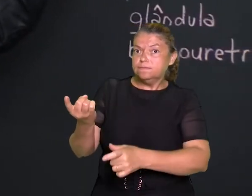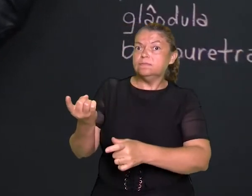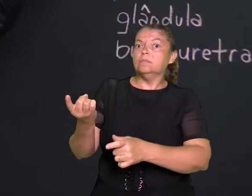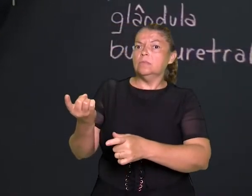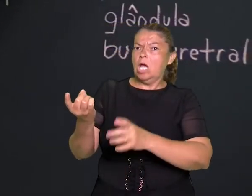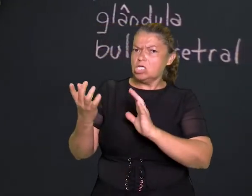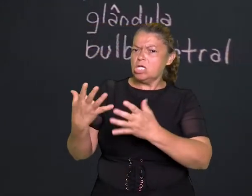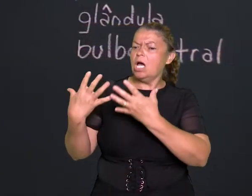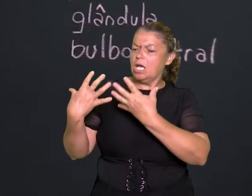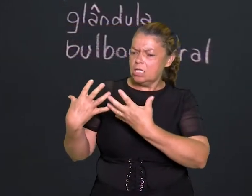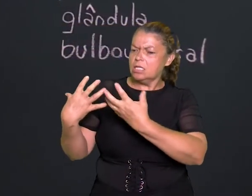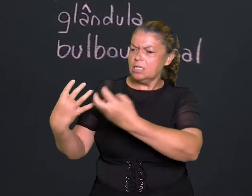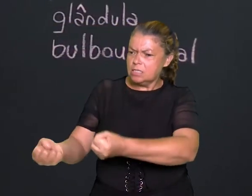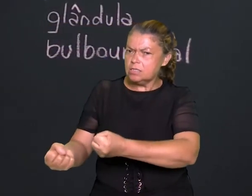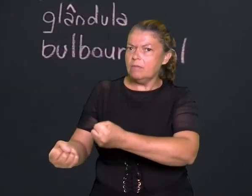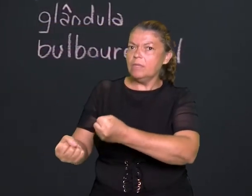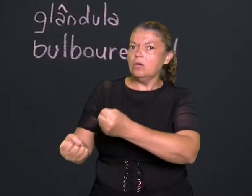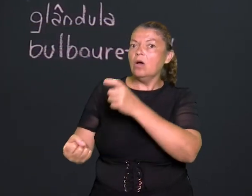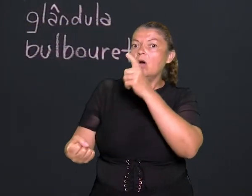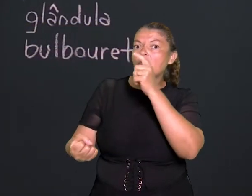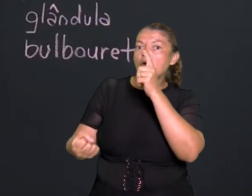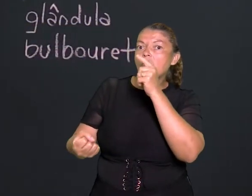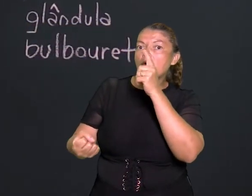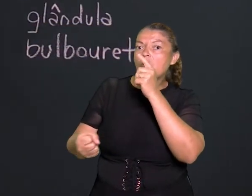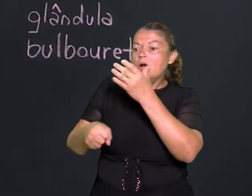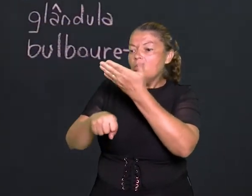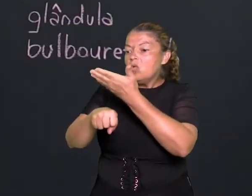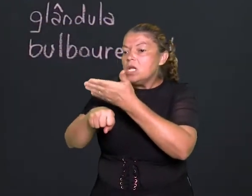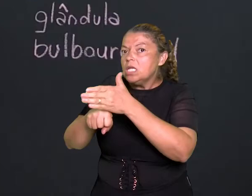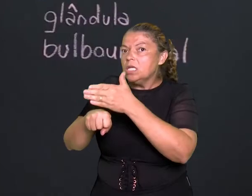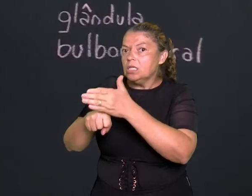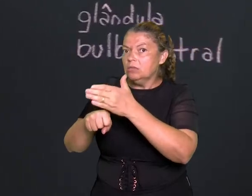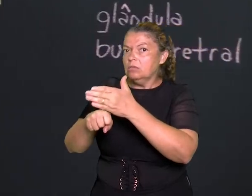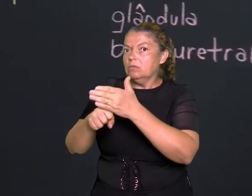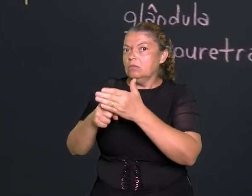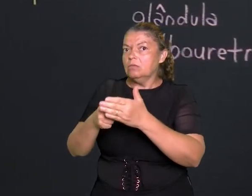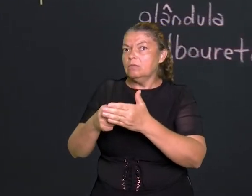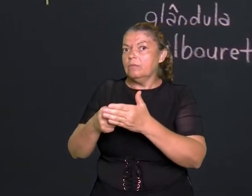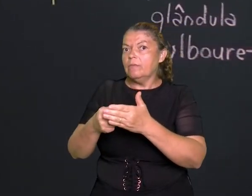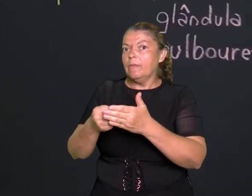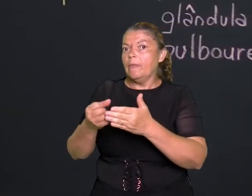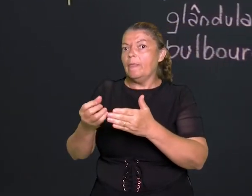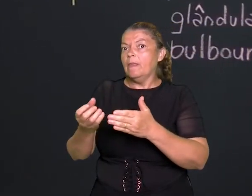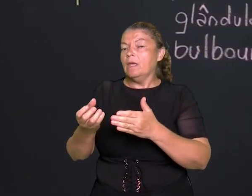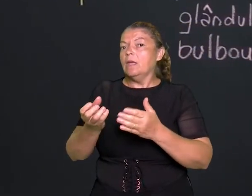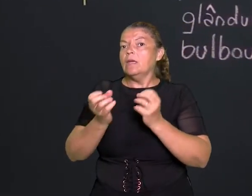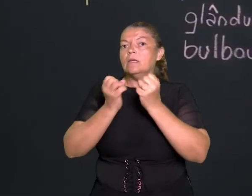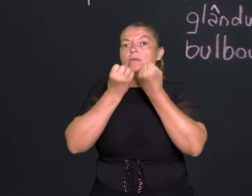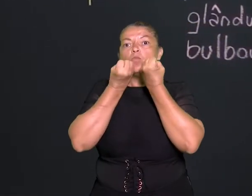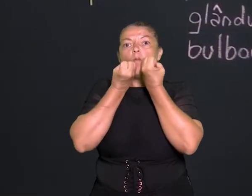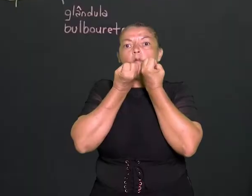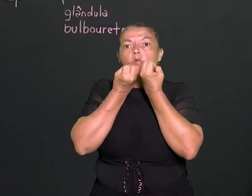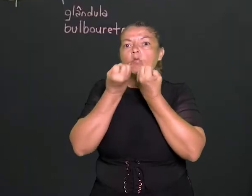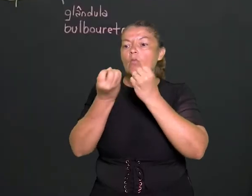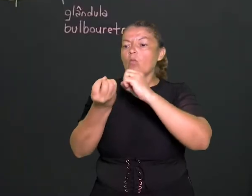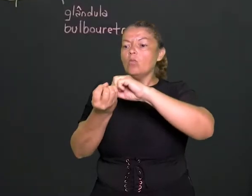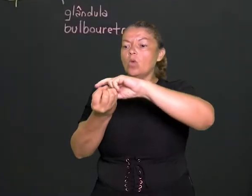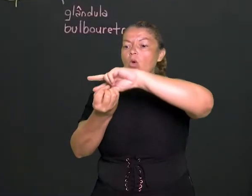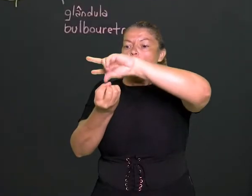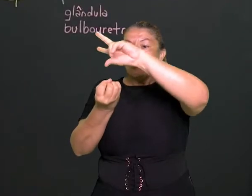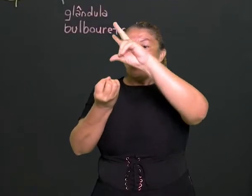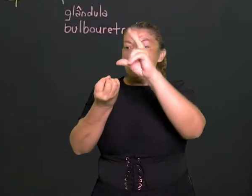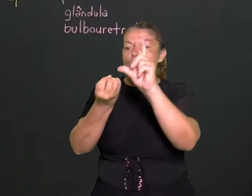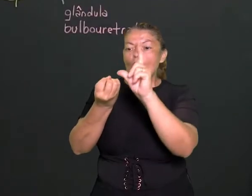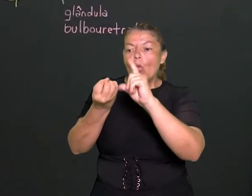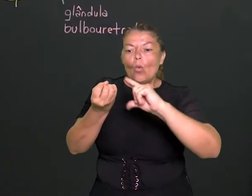então já foi recebida a secreção da vesícula seminal. A próstata ela é uma glândula grande com esse formato arredondado. Ela vai